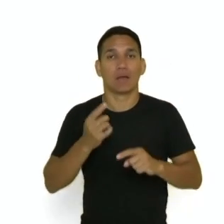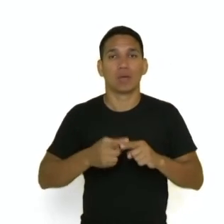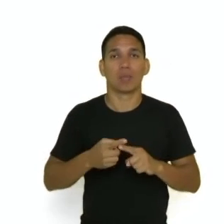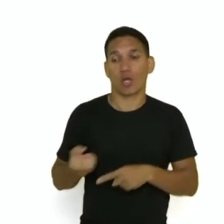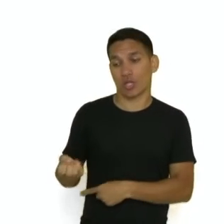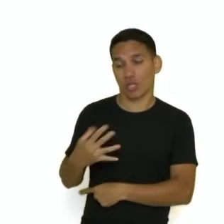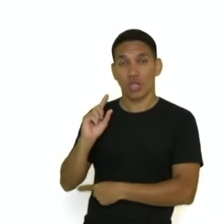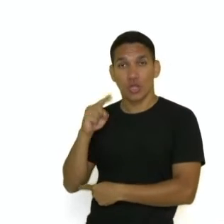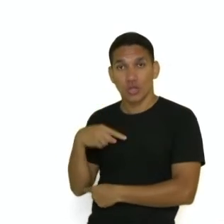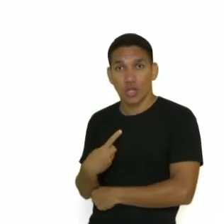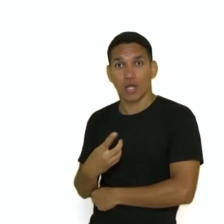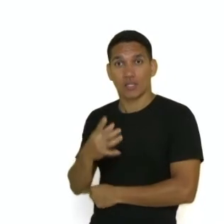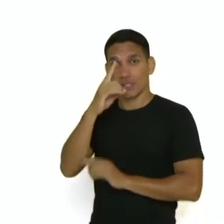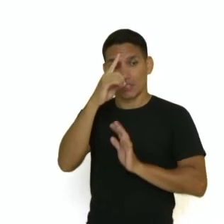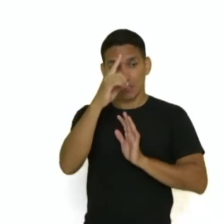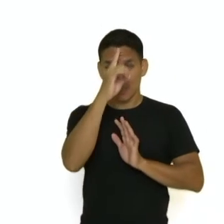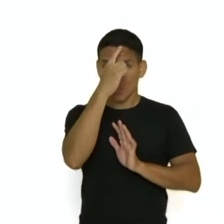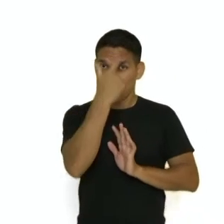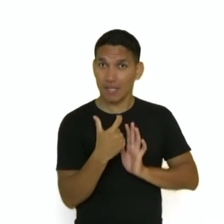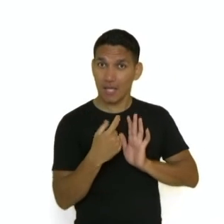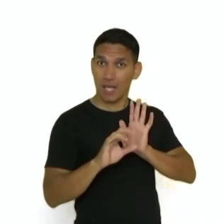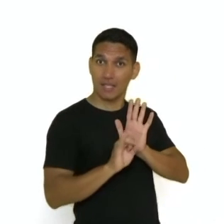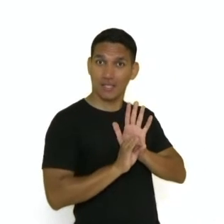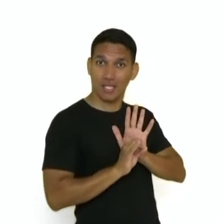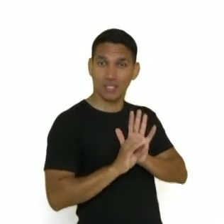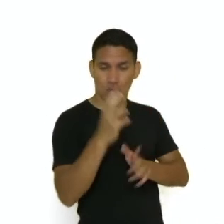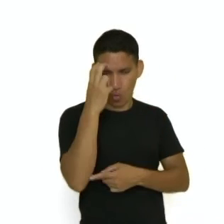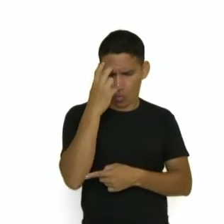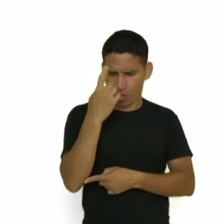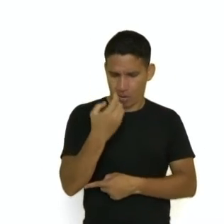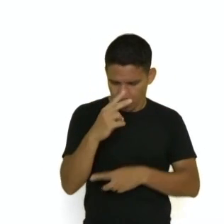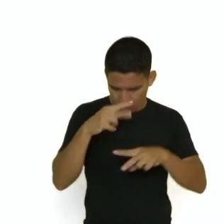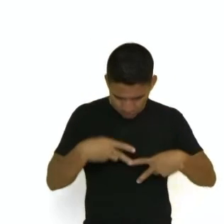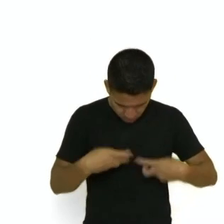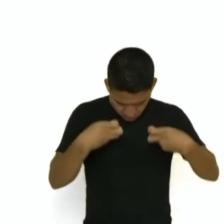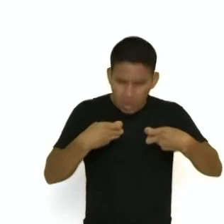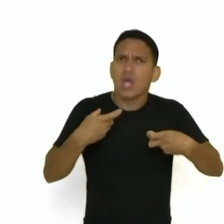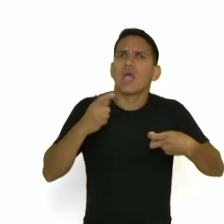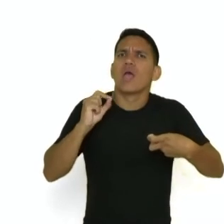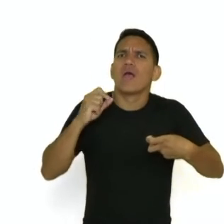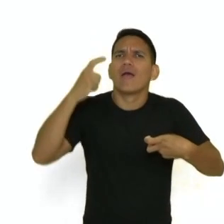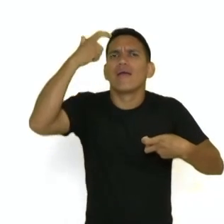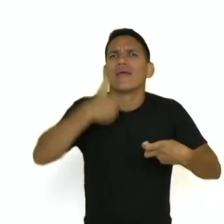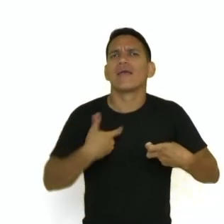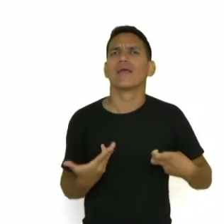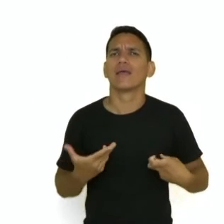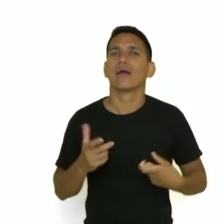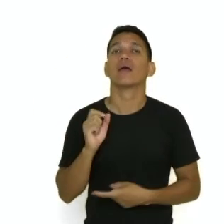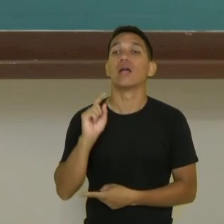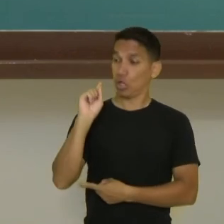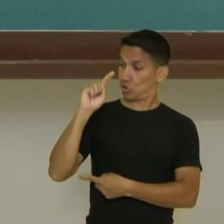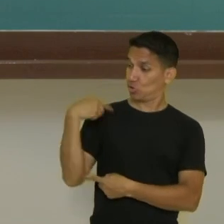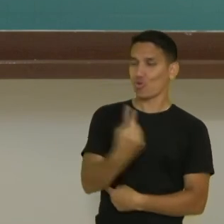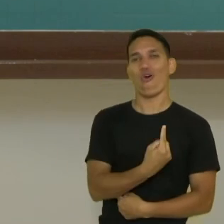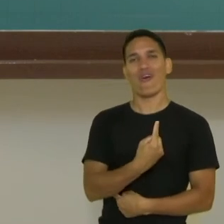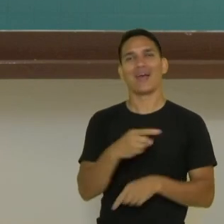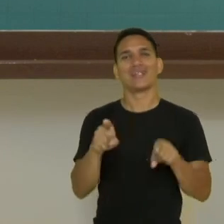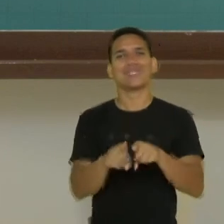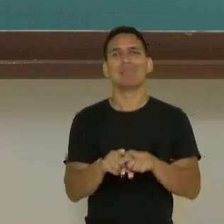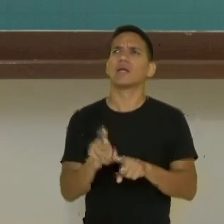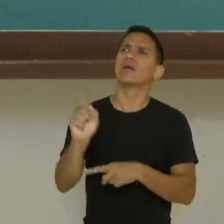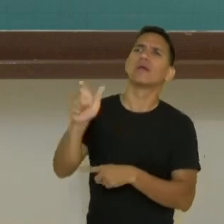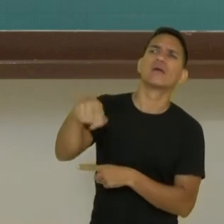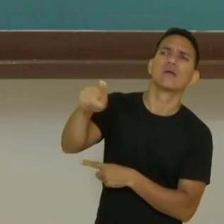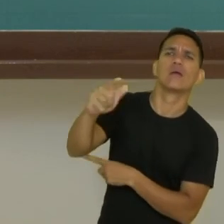identidade cultural que nós construímos a ideia de quem sou eu, de quem somos nós e de quem são os